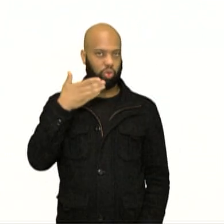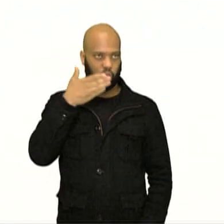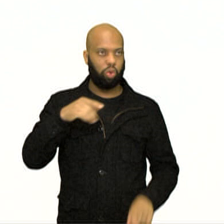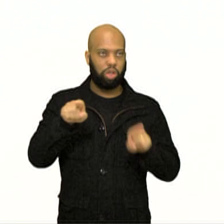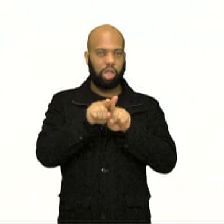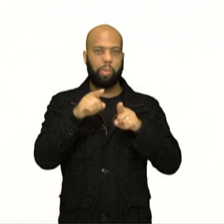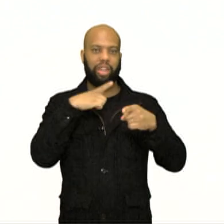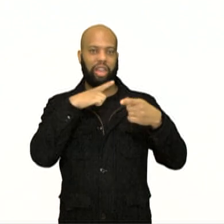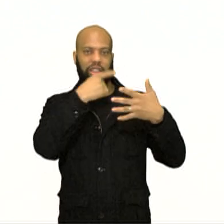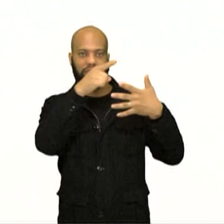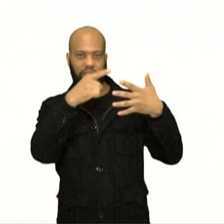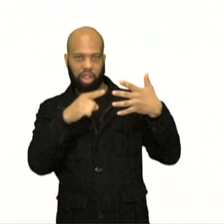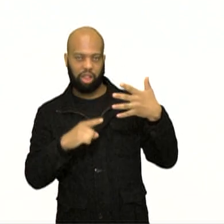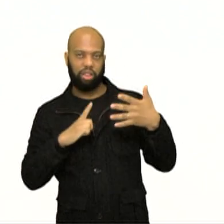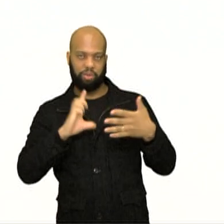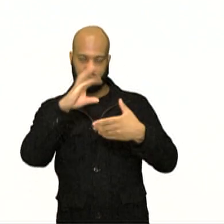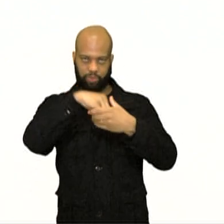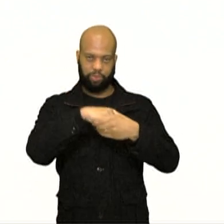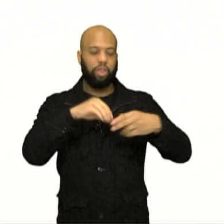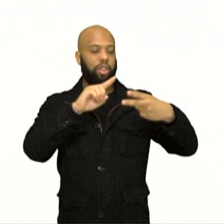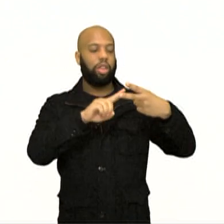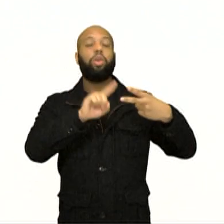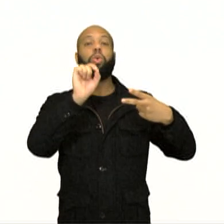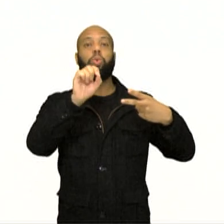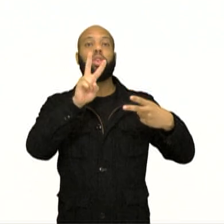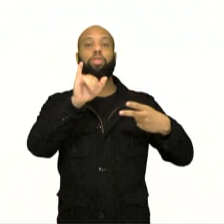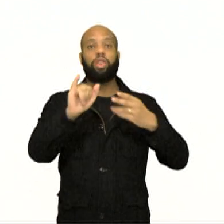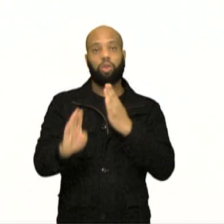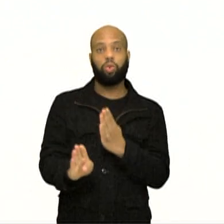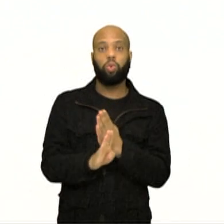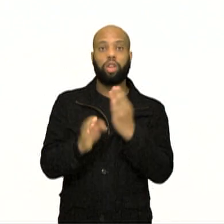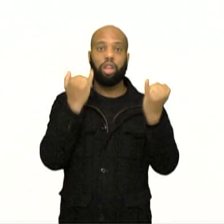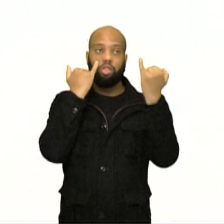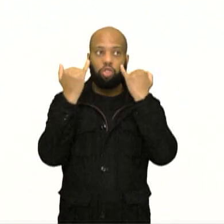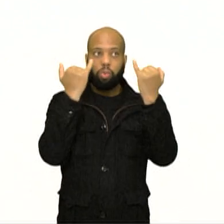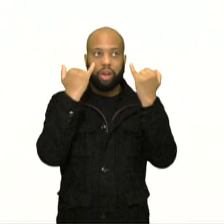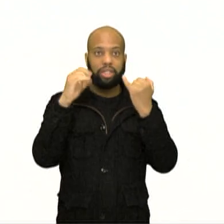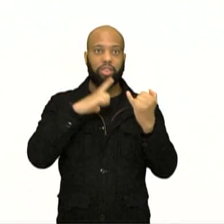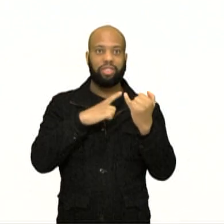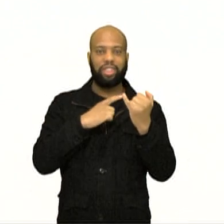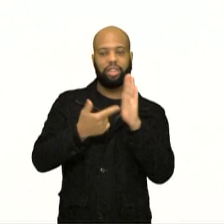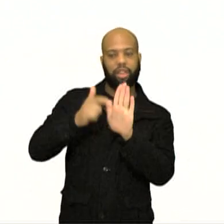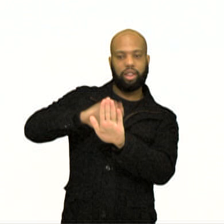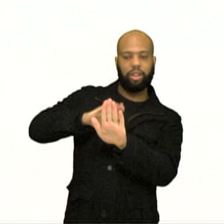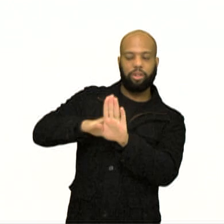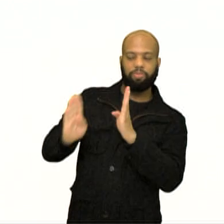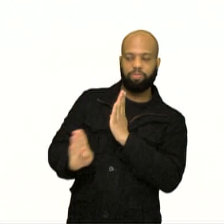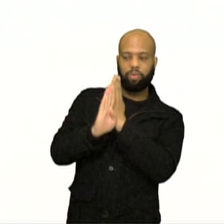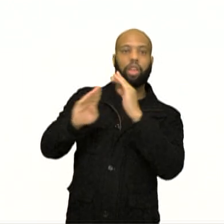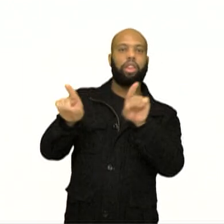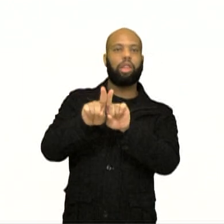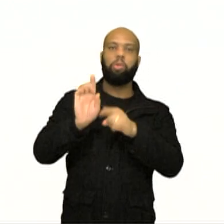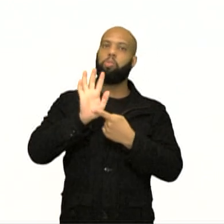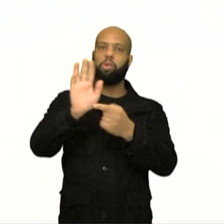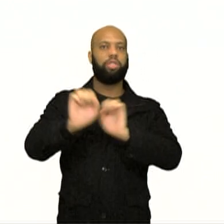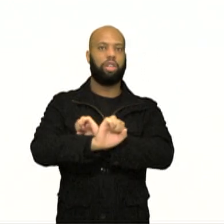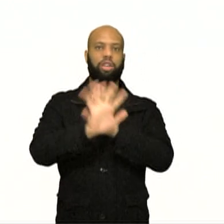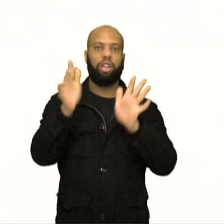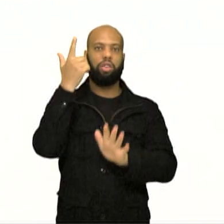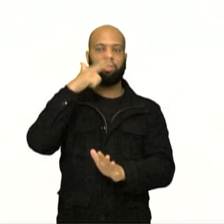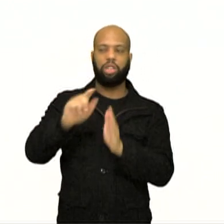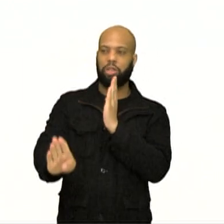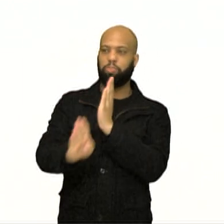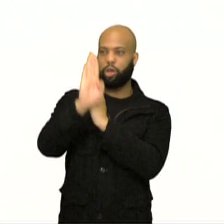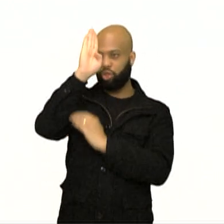constituintes elementares. Num segundo momento, vamos localizar informações implícitas e também explícitas,